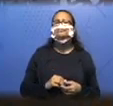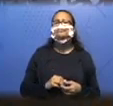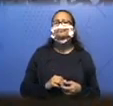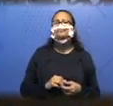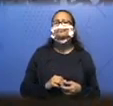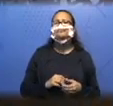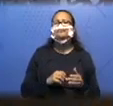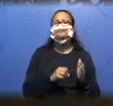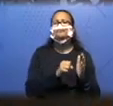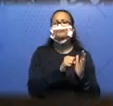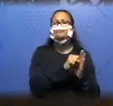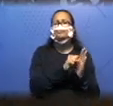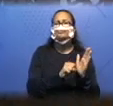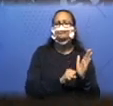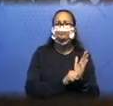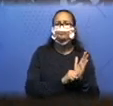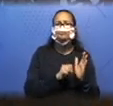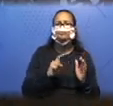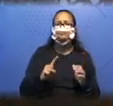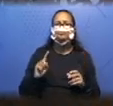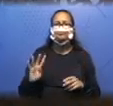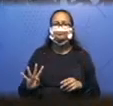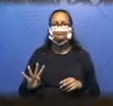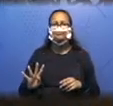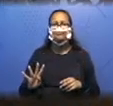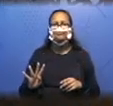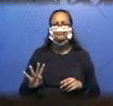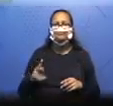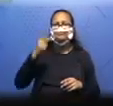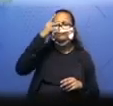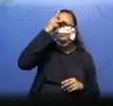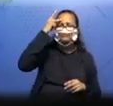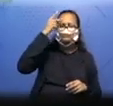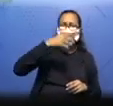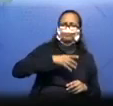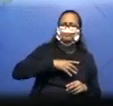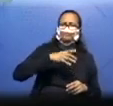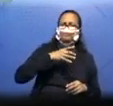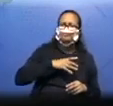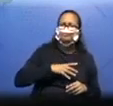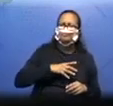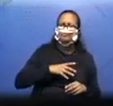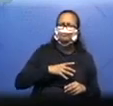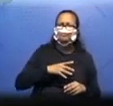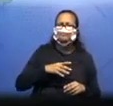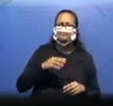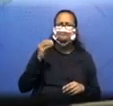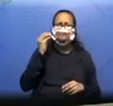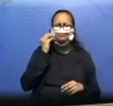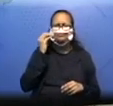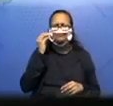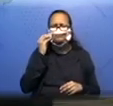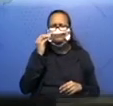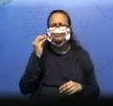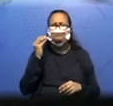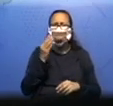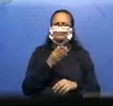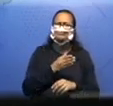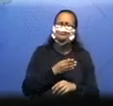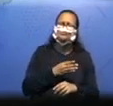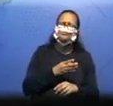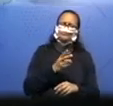mostrou, no século XIV, que os portugueses eles tentavam encontrar esse caminho para as